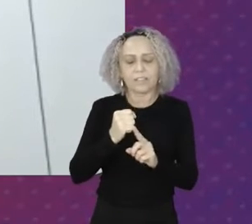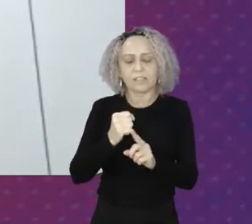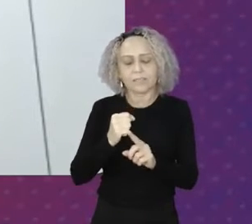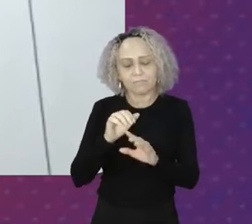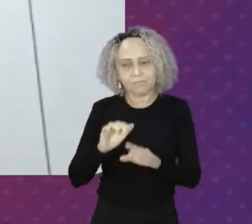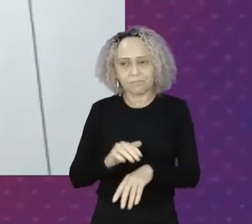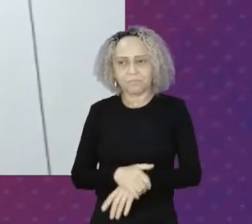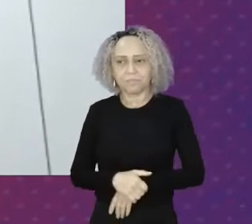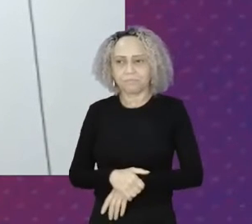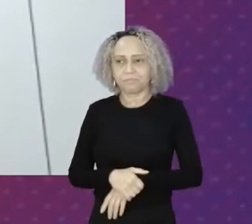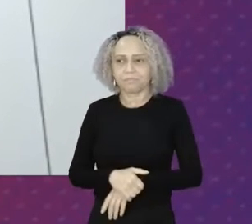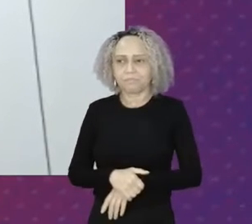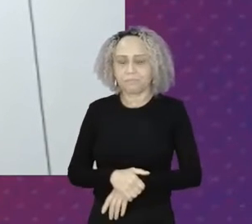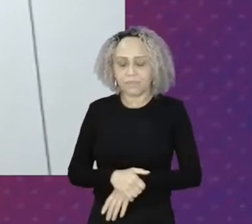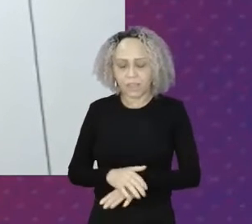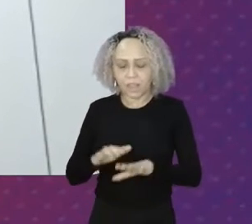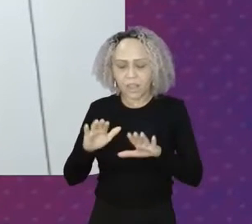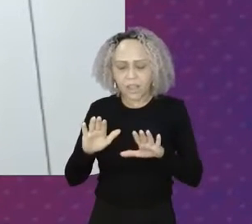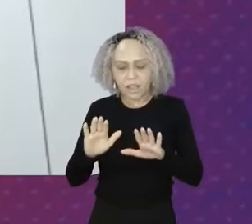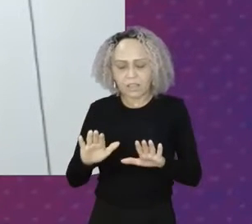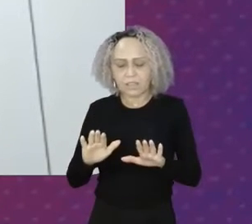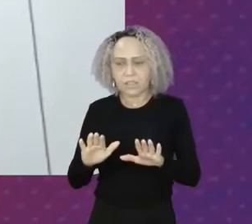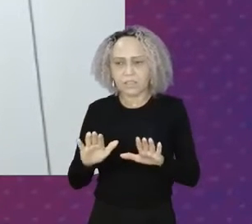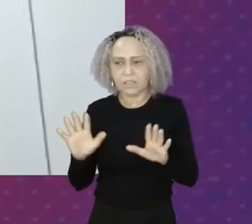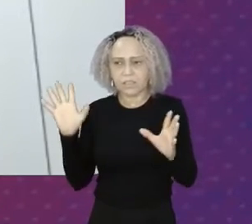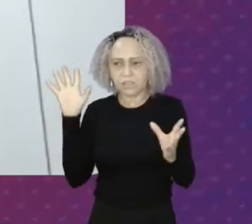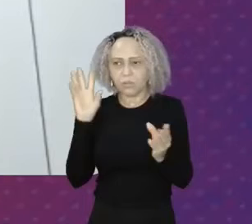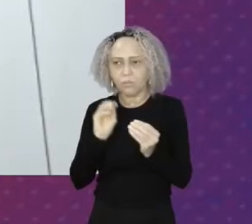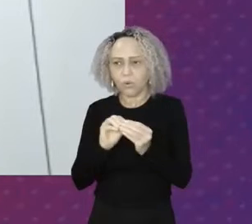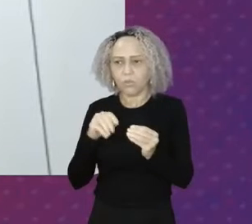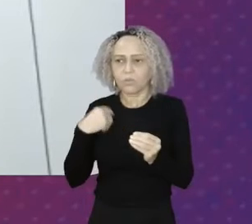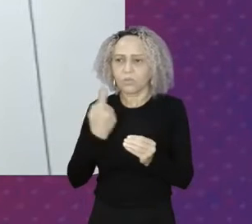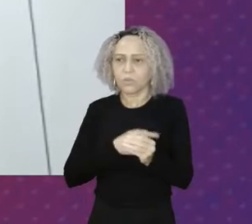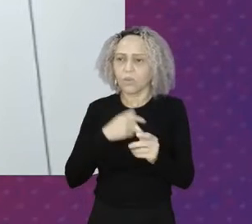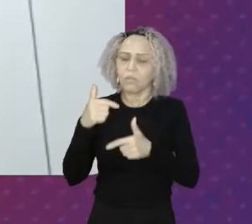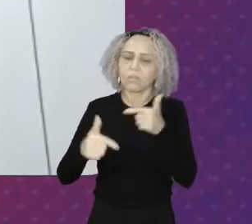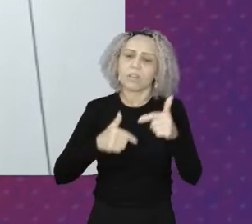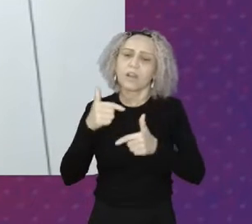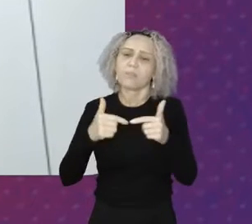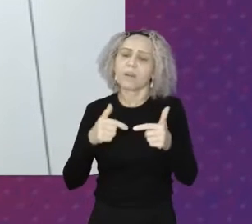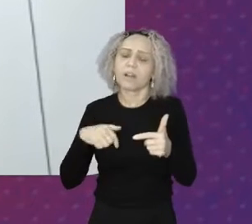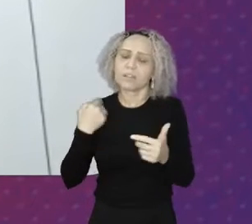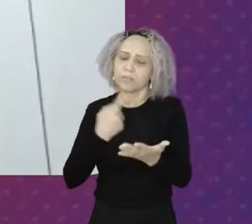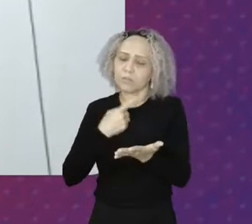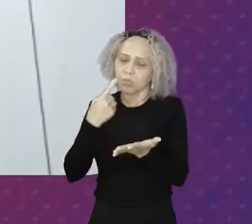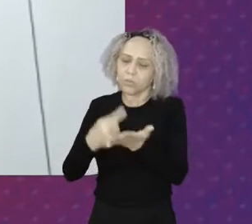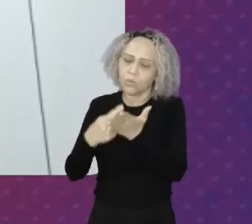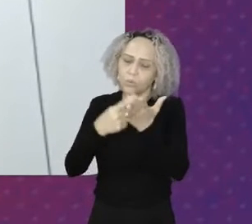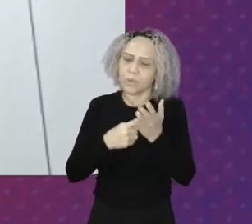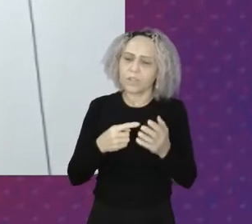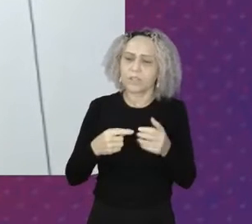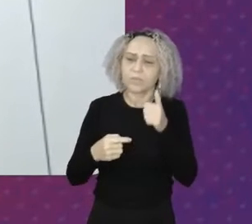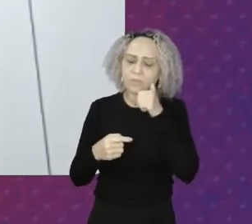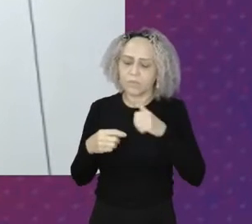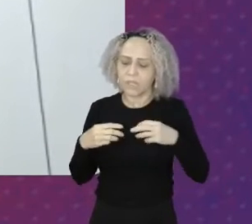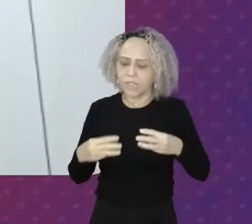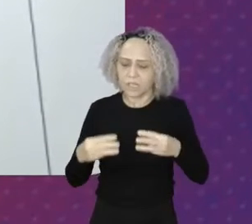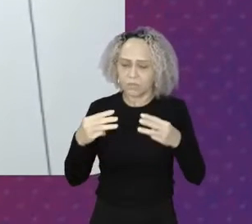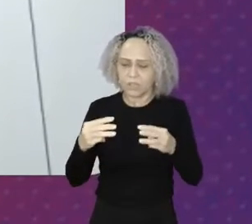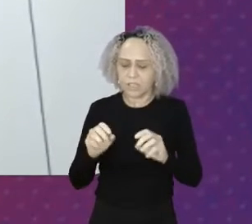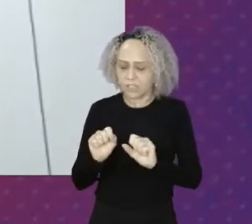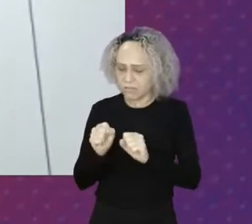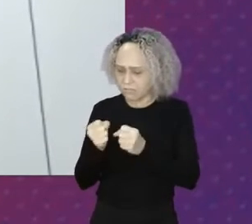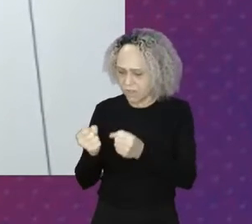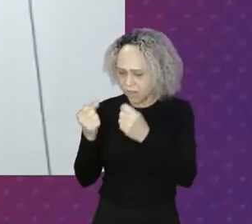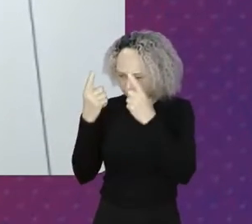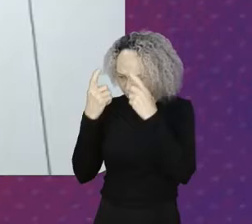nós passarmos por ela. Então, esse é um pouco do nosso trabalho, do compromisso do Ministério das Mulheres no enfrentamento à